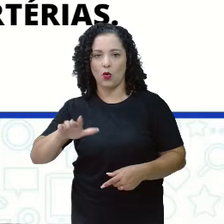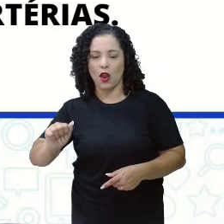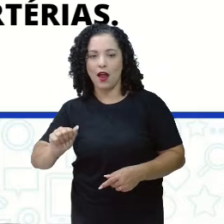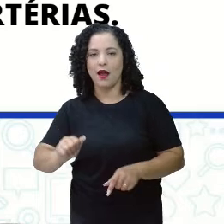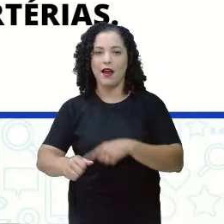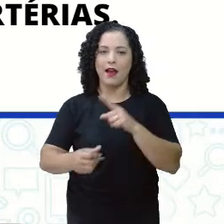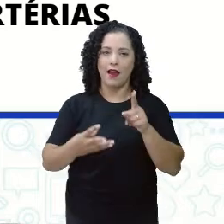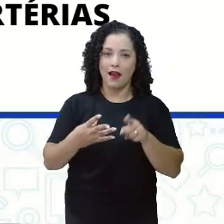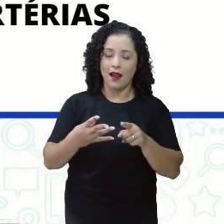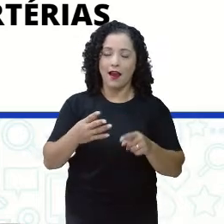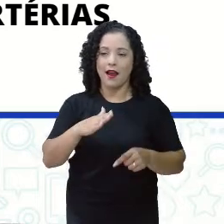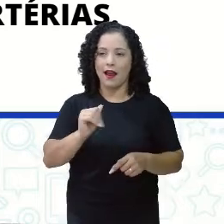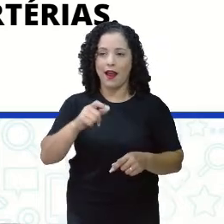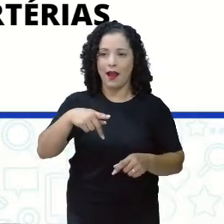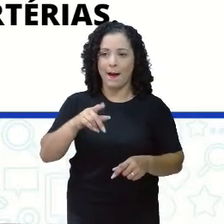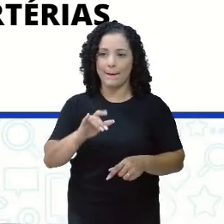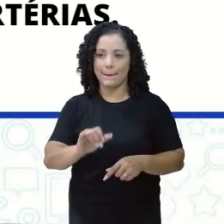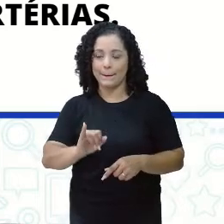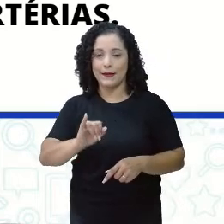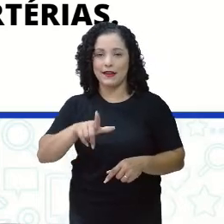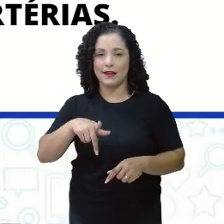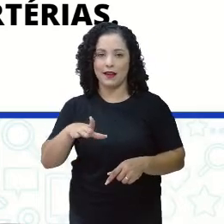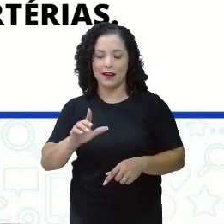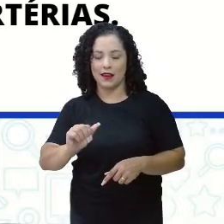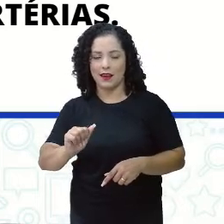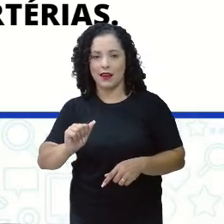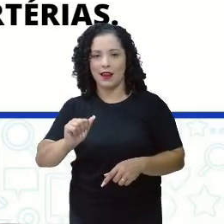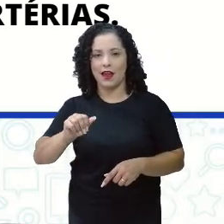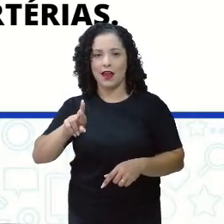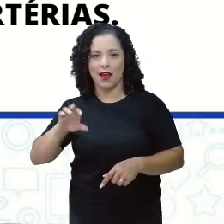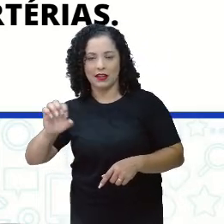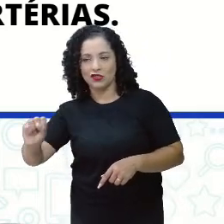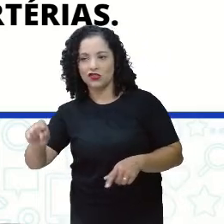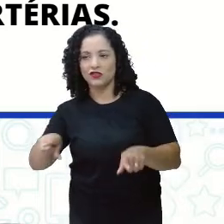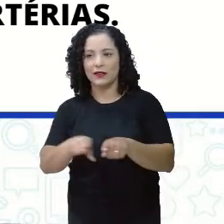as vênulas e, por fim, as veias. E aí depois tem